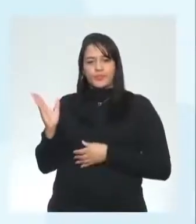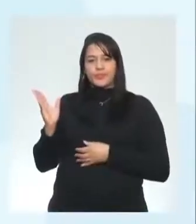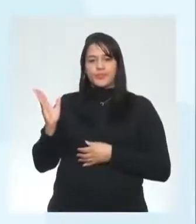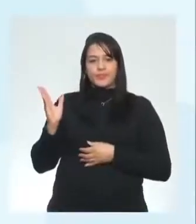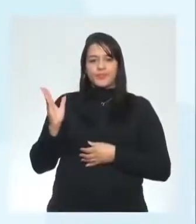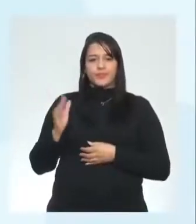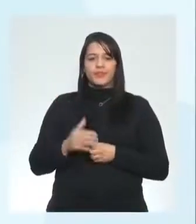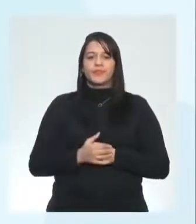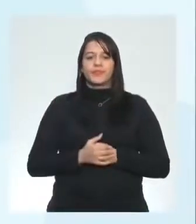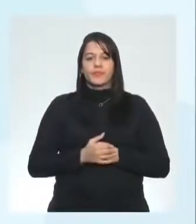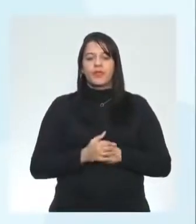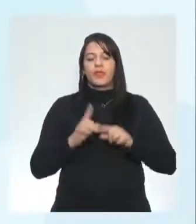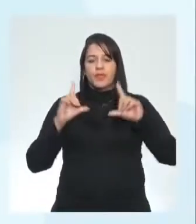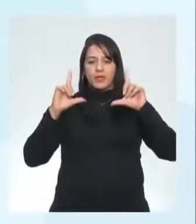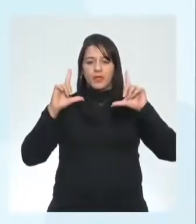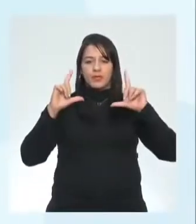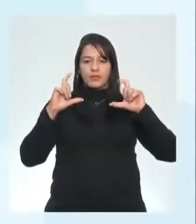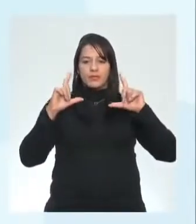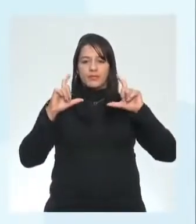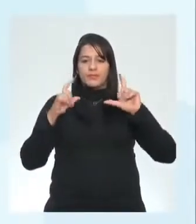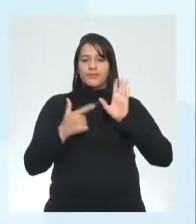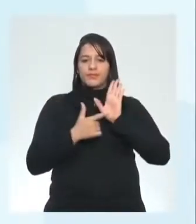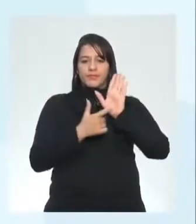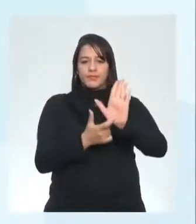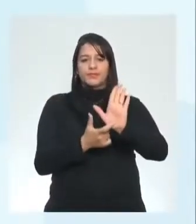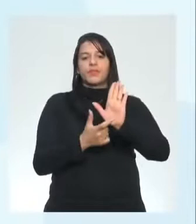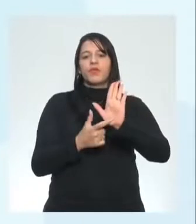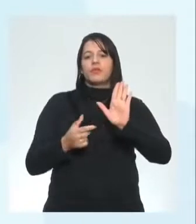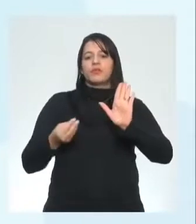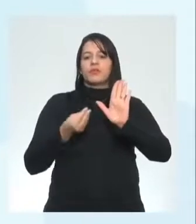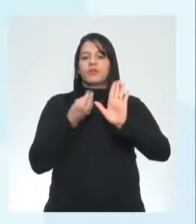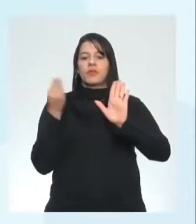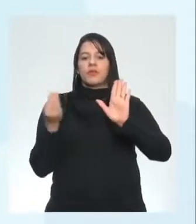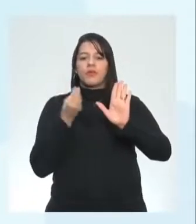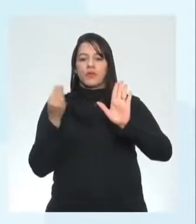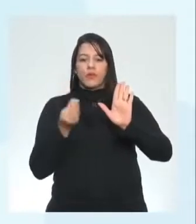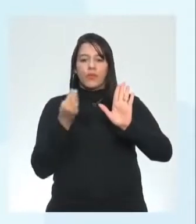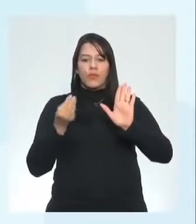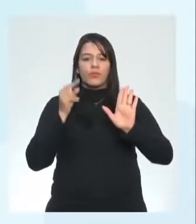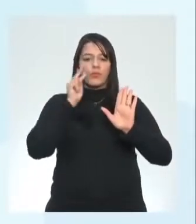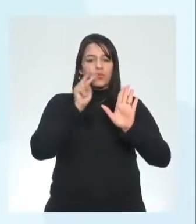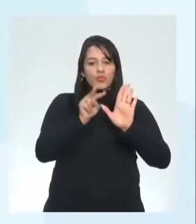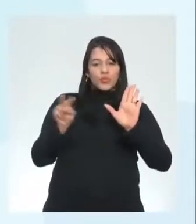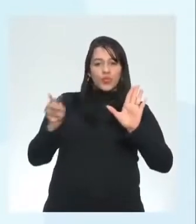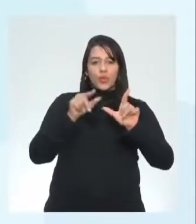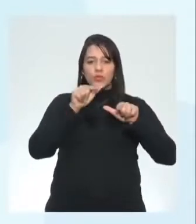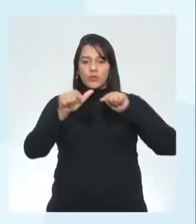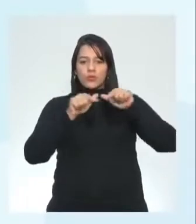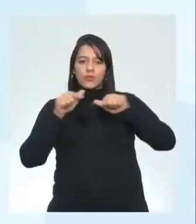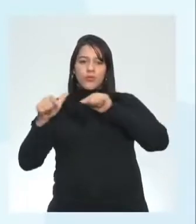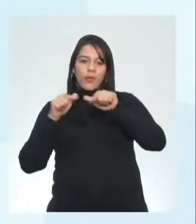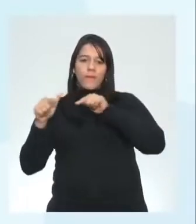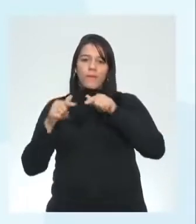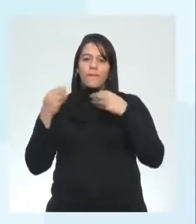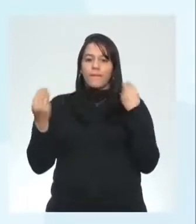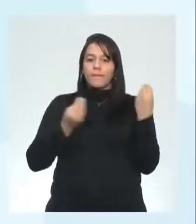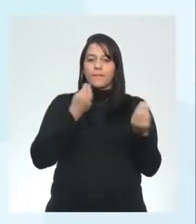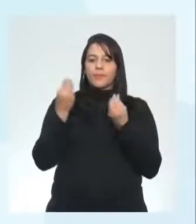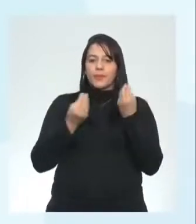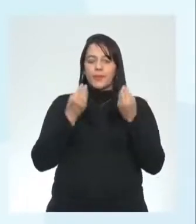tem uma figura, né, que representa como que os nossos olhos trabalham, ou seja, como que a